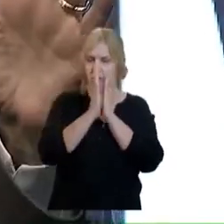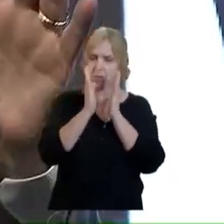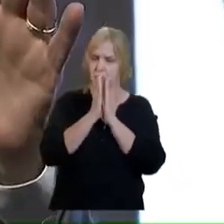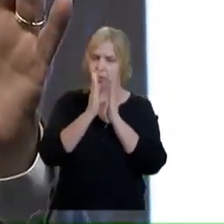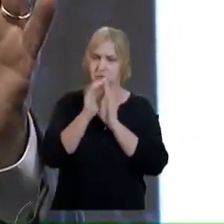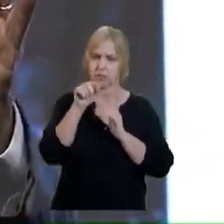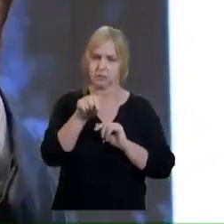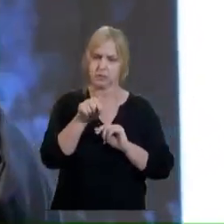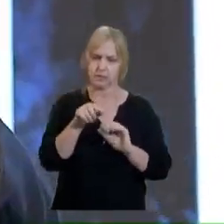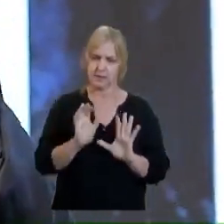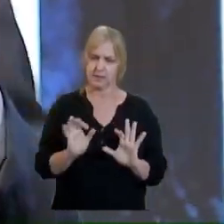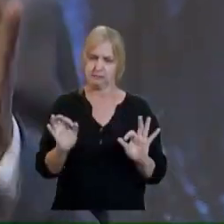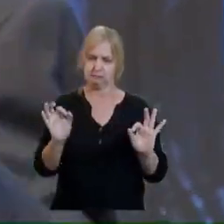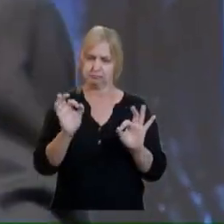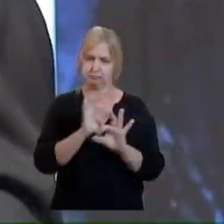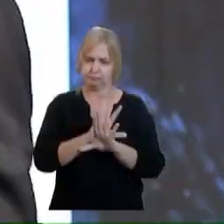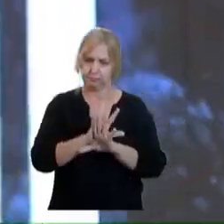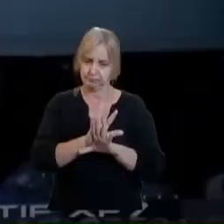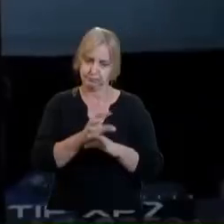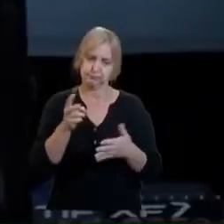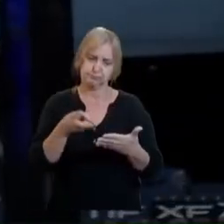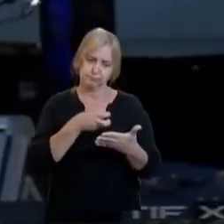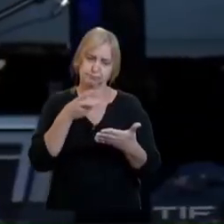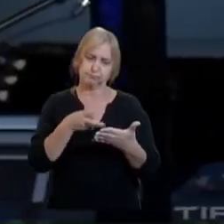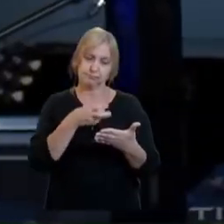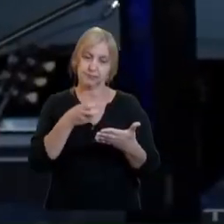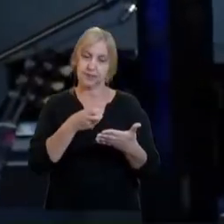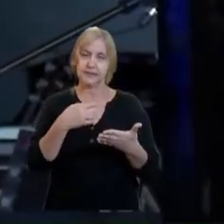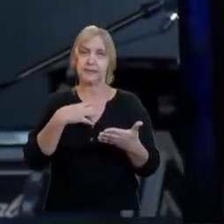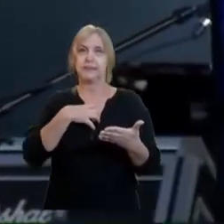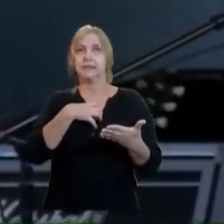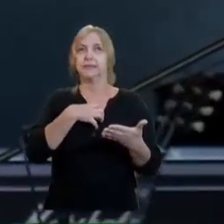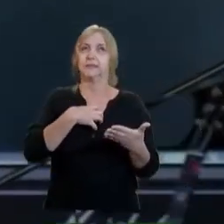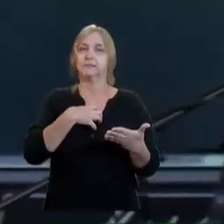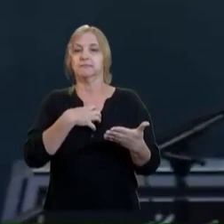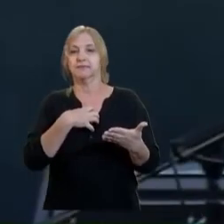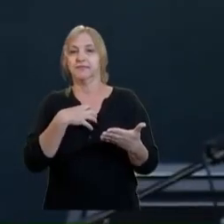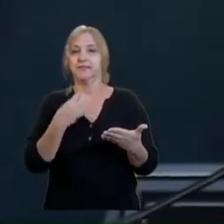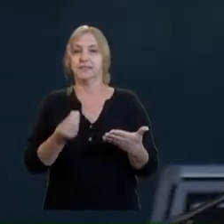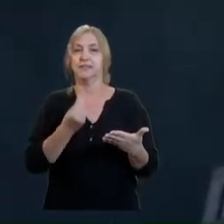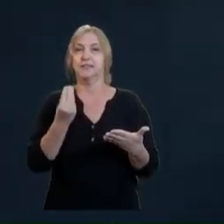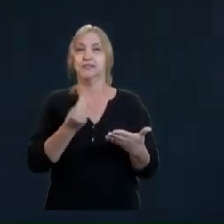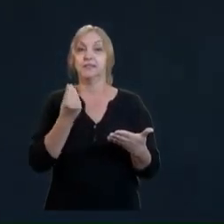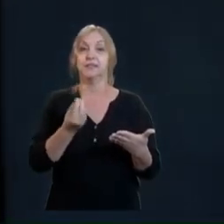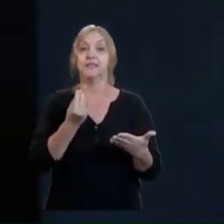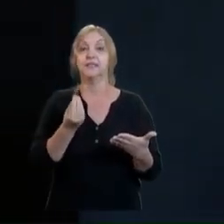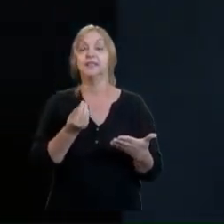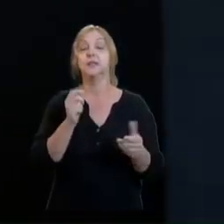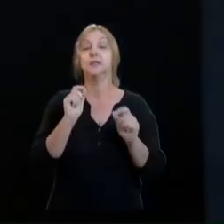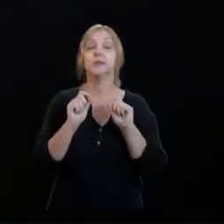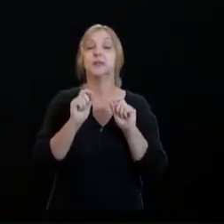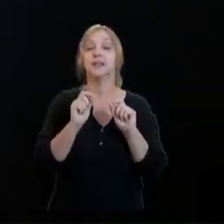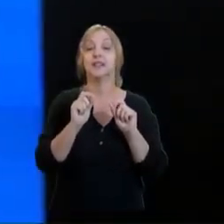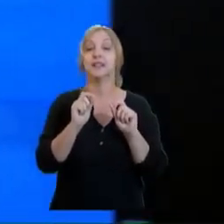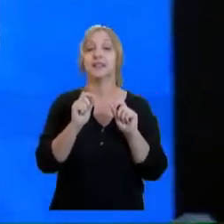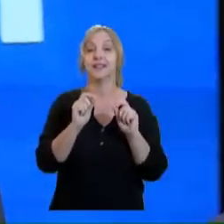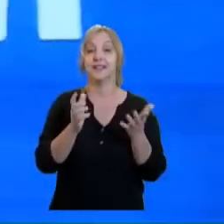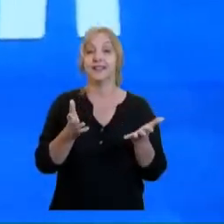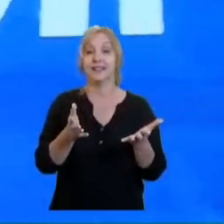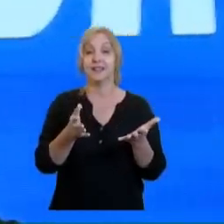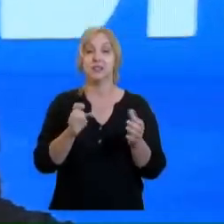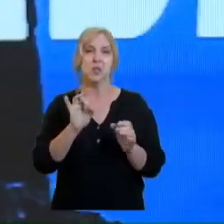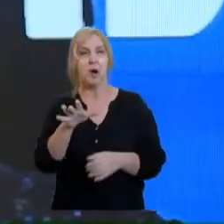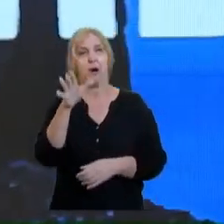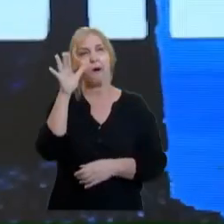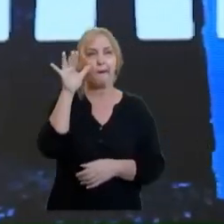você terminar de ouvir essa palavra, você possa, porque nós não podemos ser simplesmente ouvintes